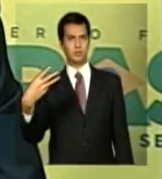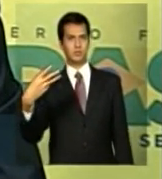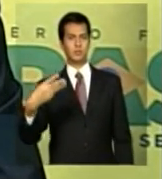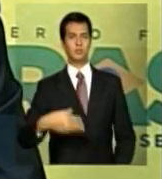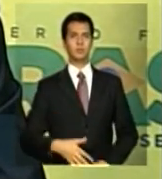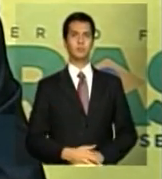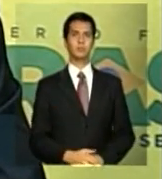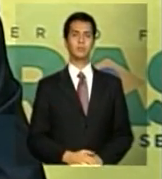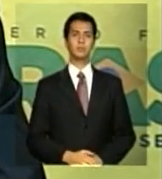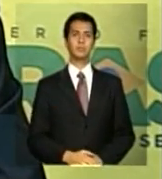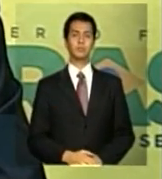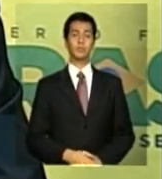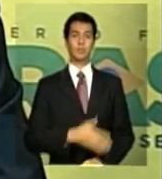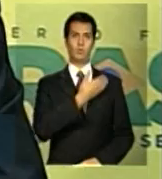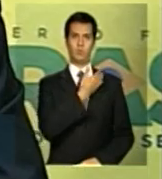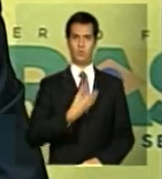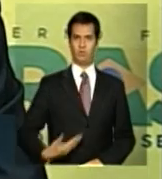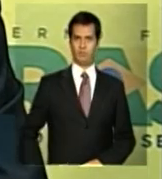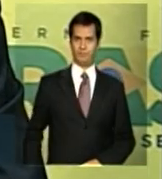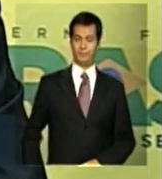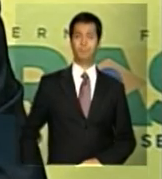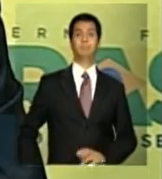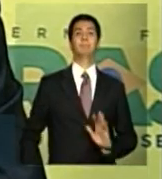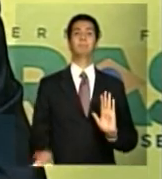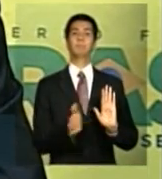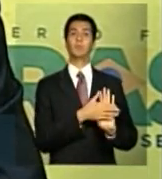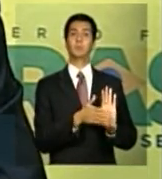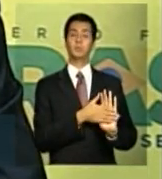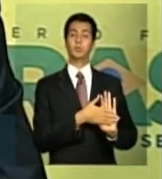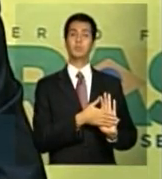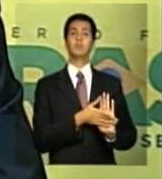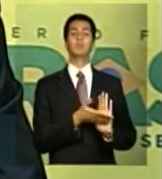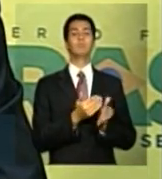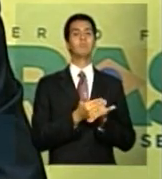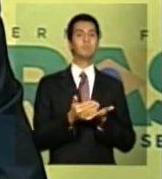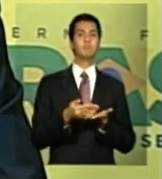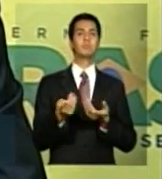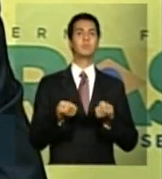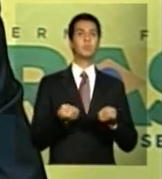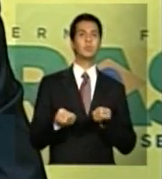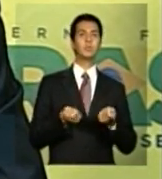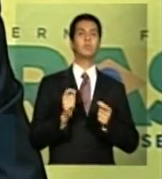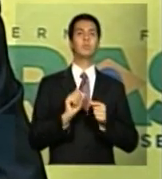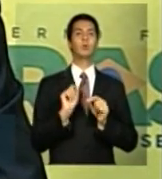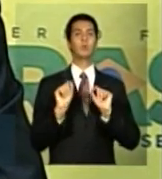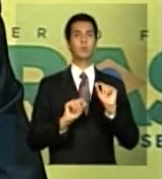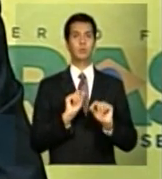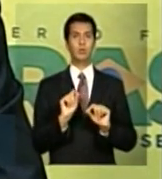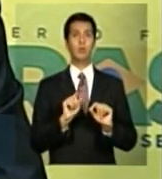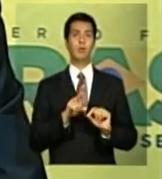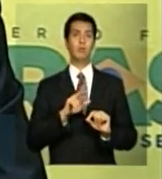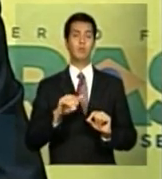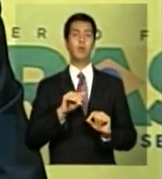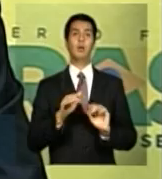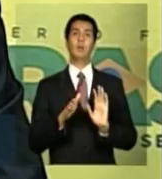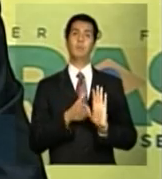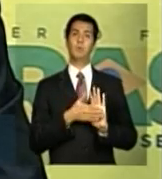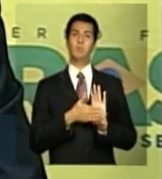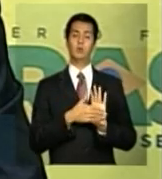E que a proposta do governo para a negociação seria apresentada até o final de